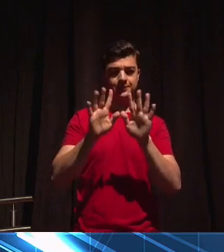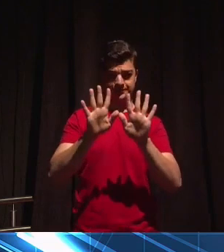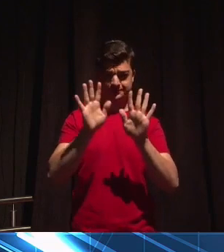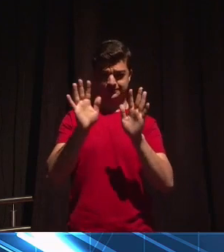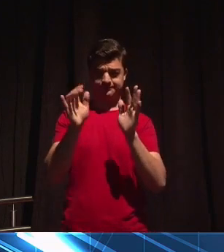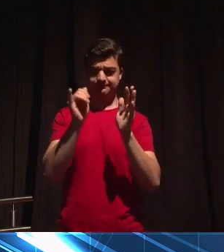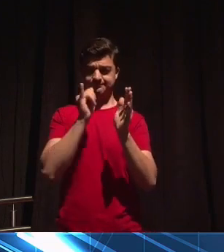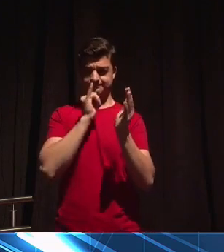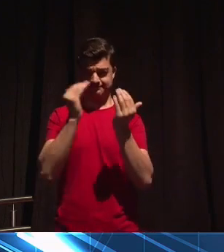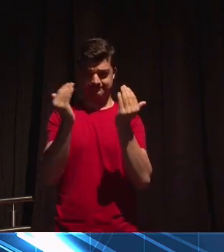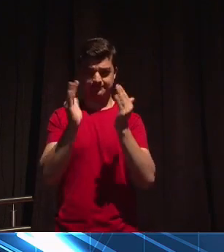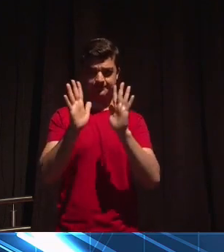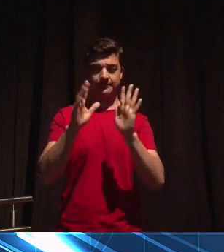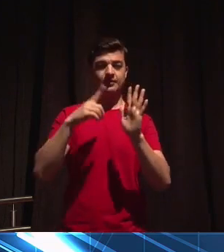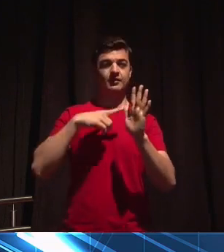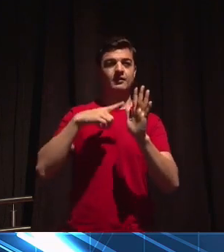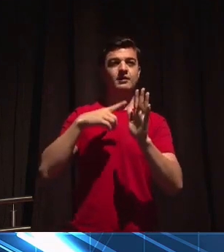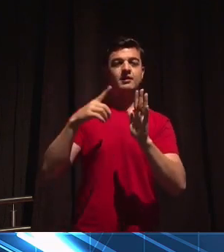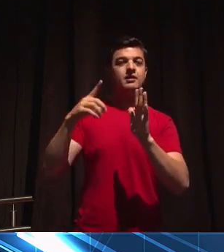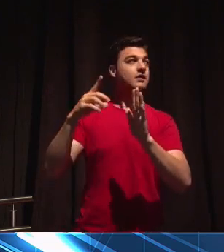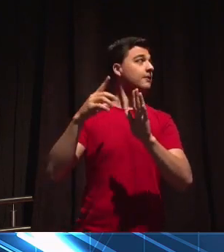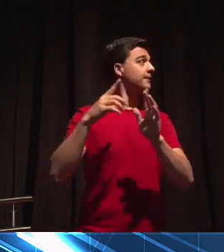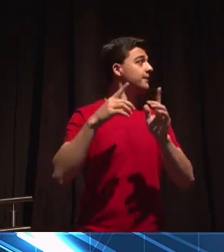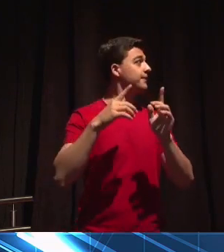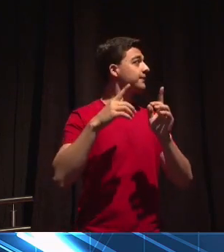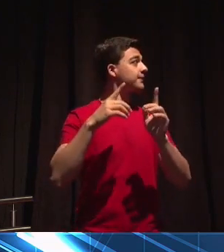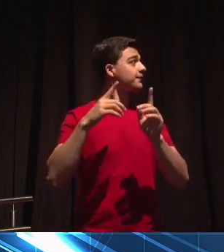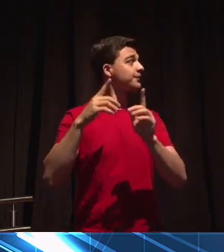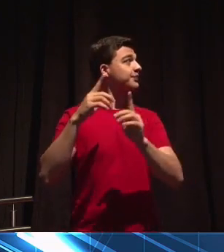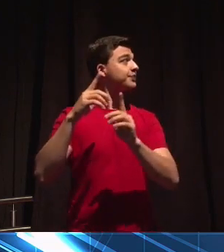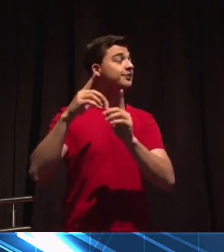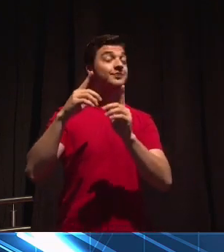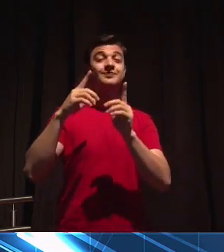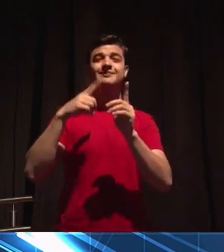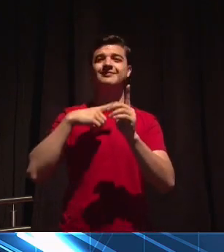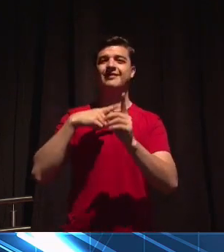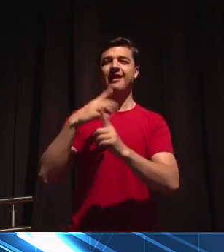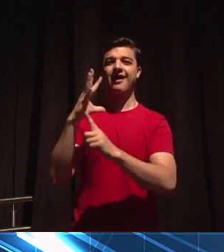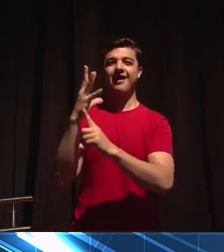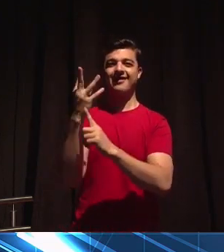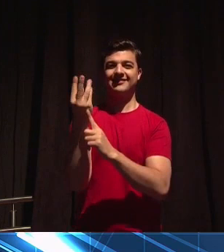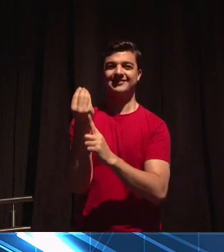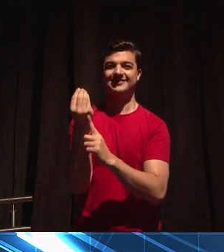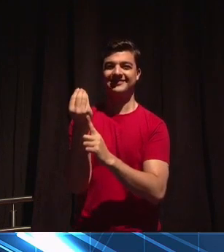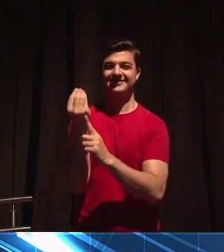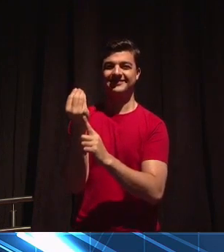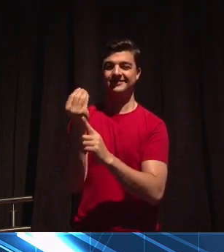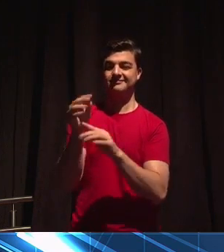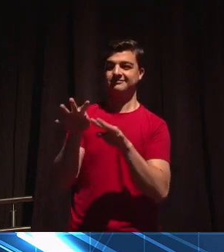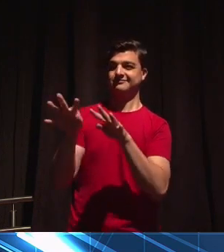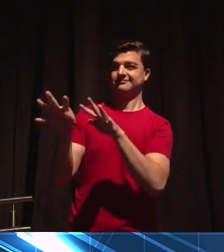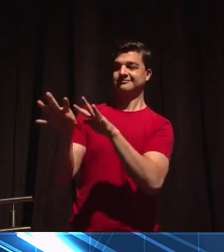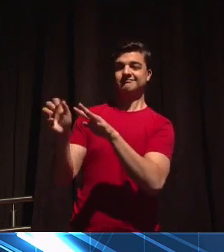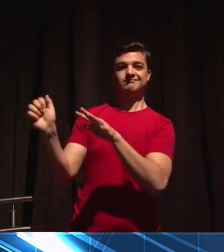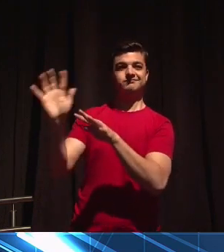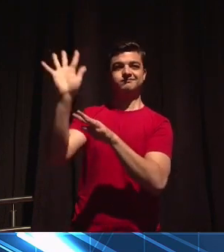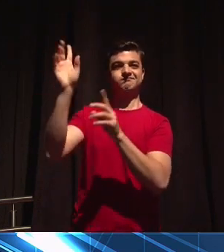que eu acho que foi 2019 foi vendido por 120 mil dólares e era uma banana grudada numa parede beleza